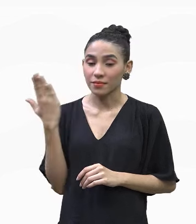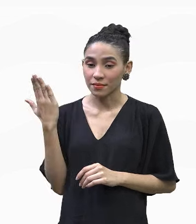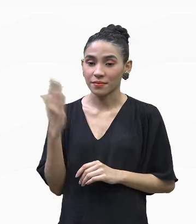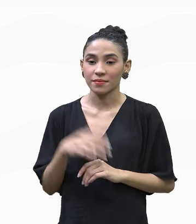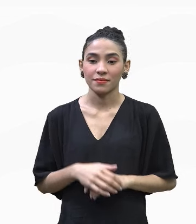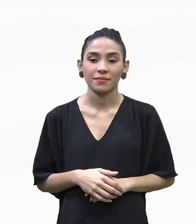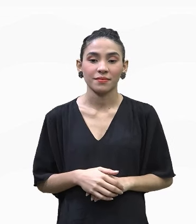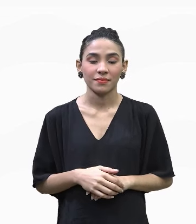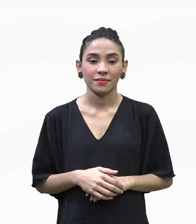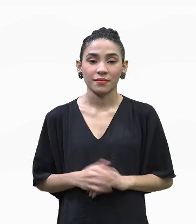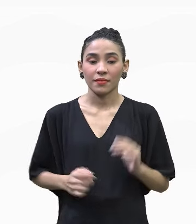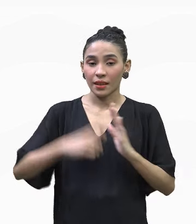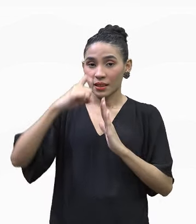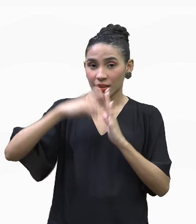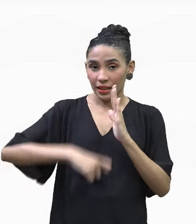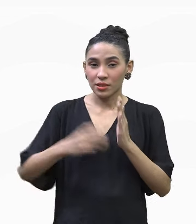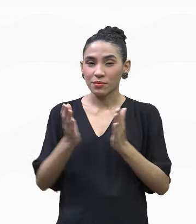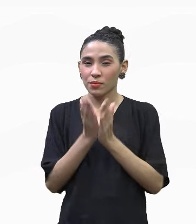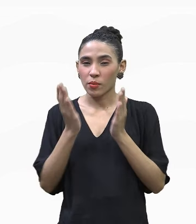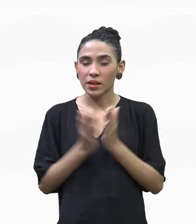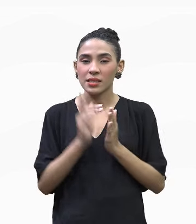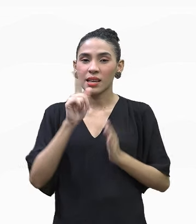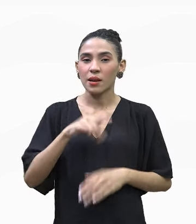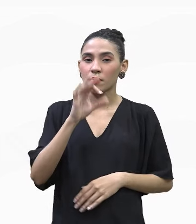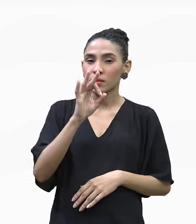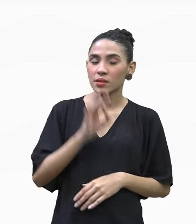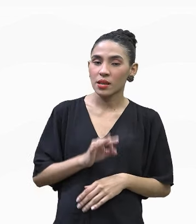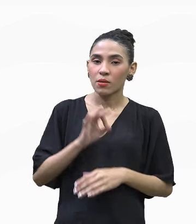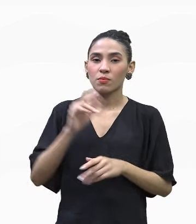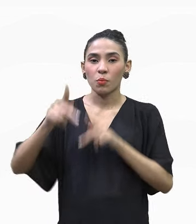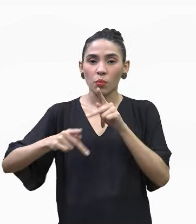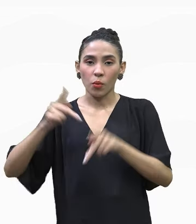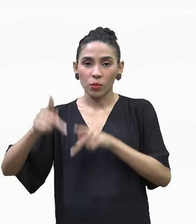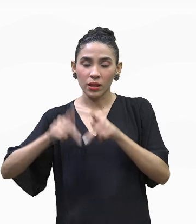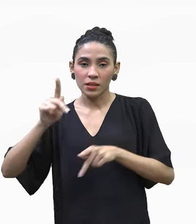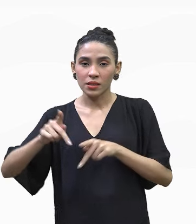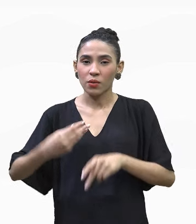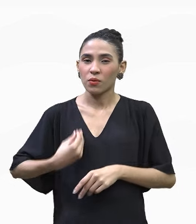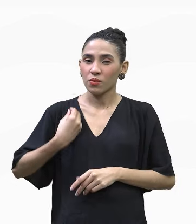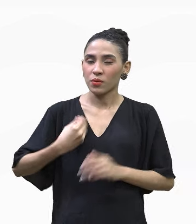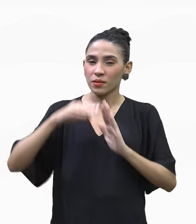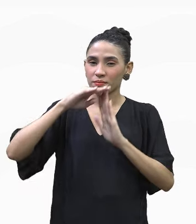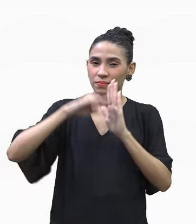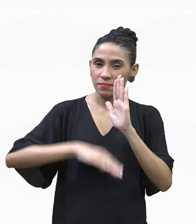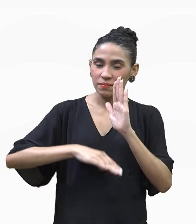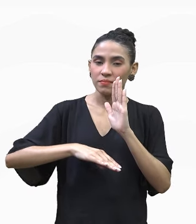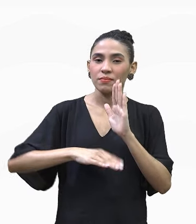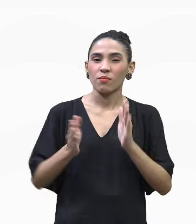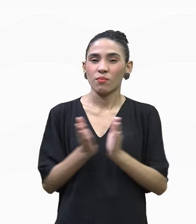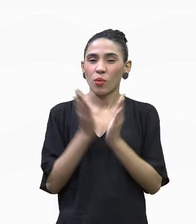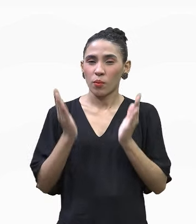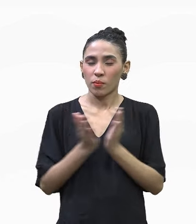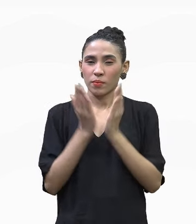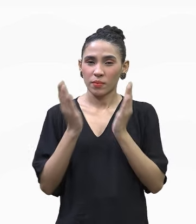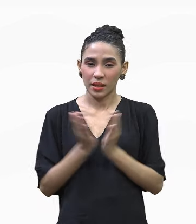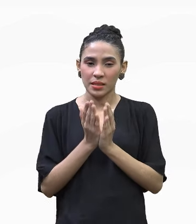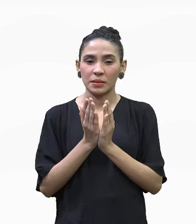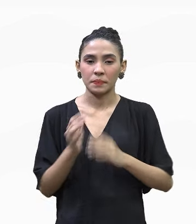então a taxa de pobreza ali é o percentual da população que vive abaixo de uma linha de pobreza